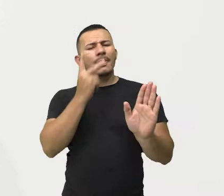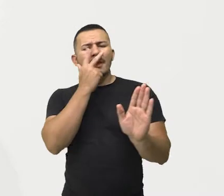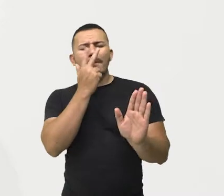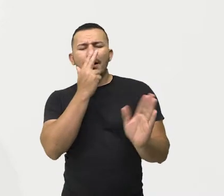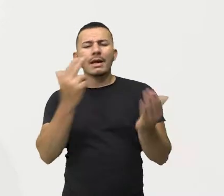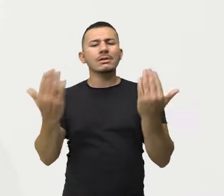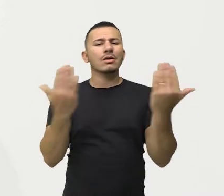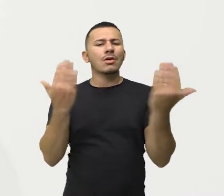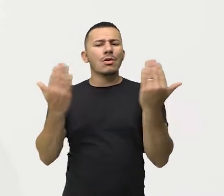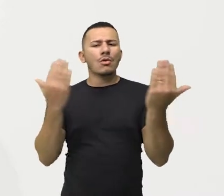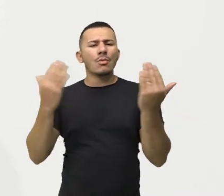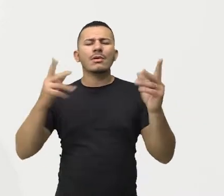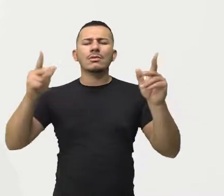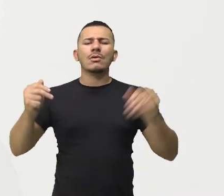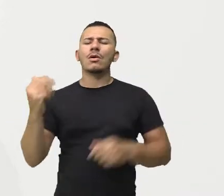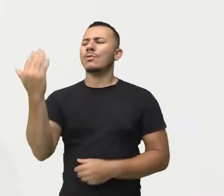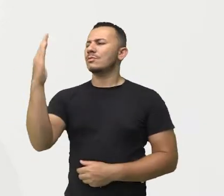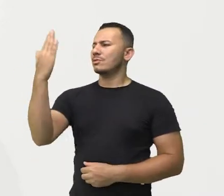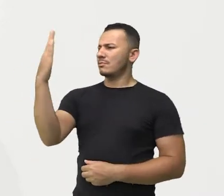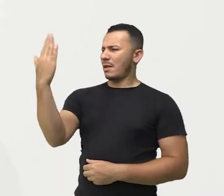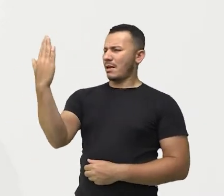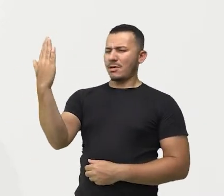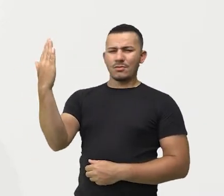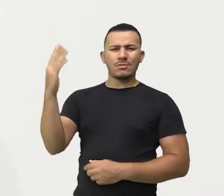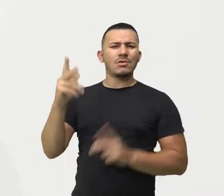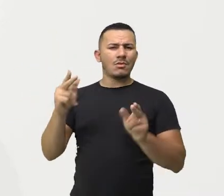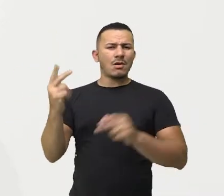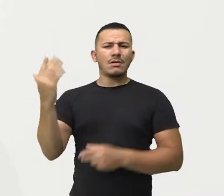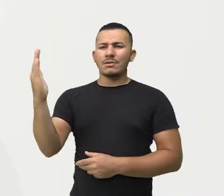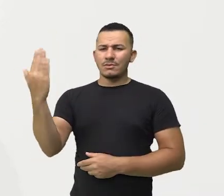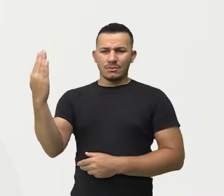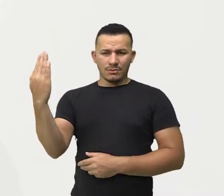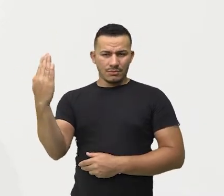nós estivéssemos em um espelho, né? Porque o que acontece quando